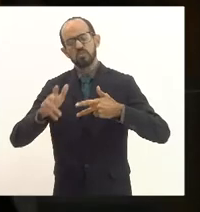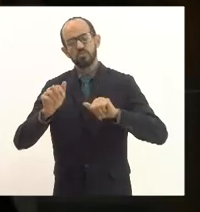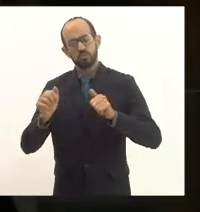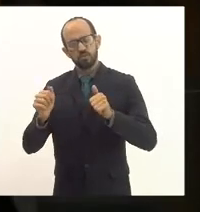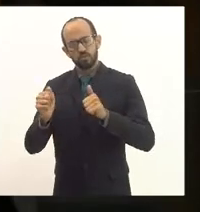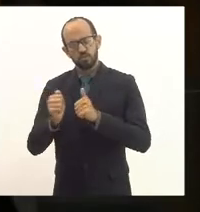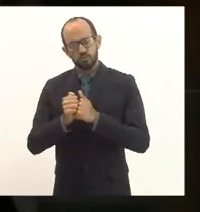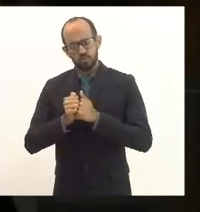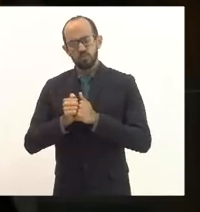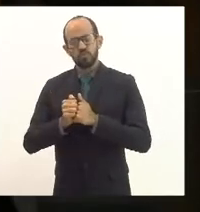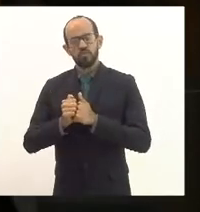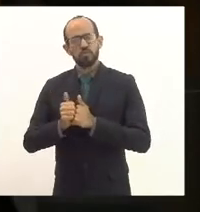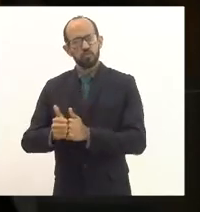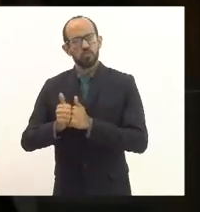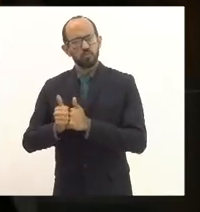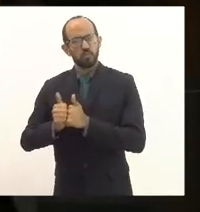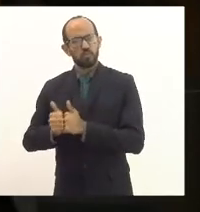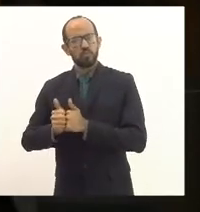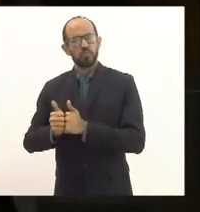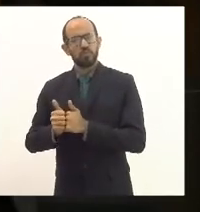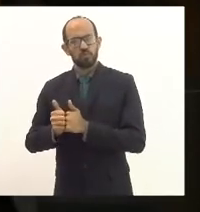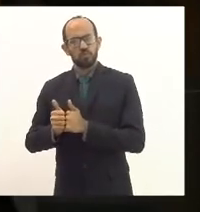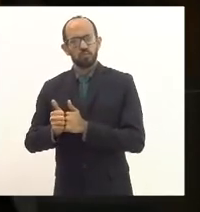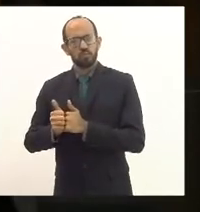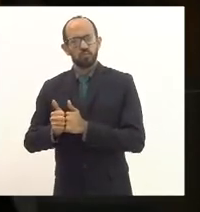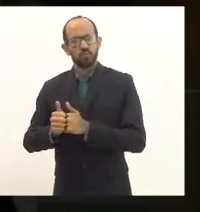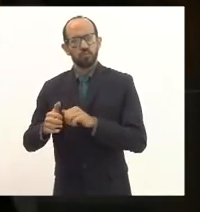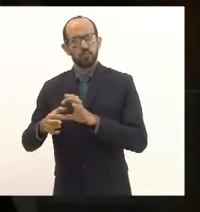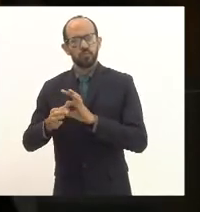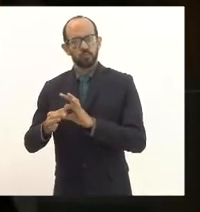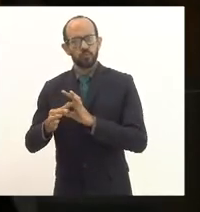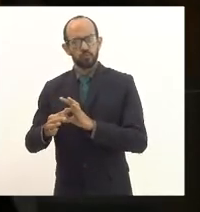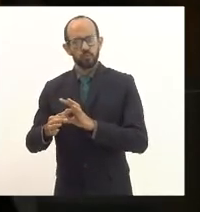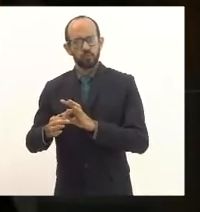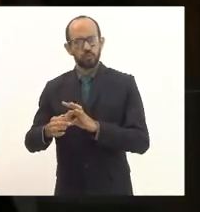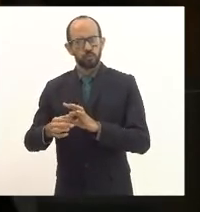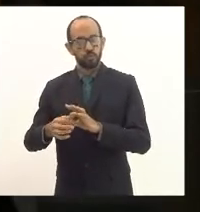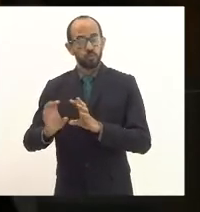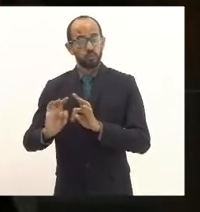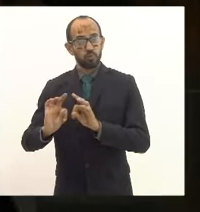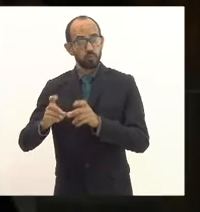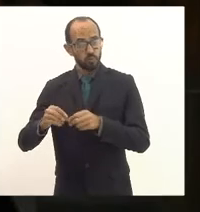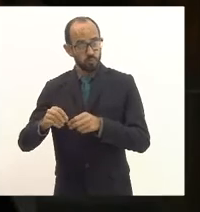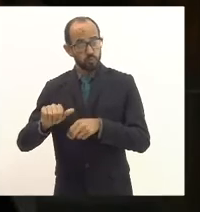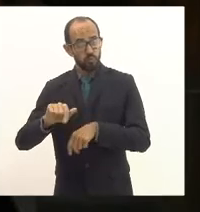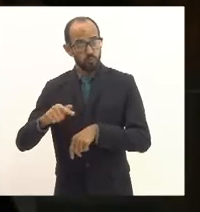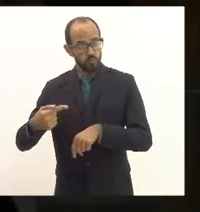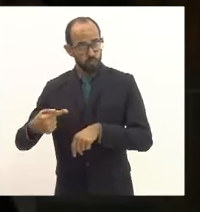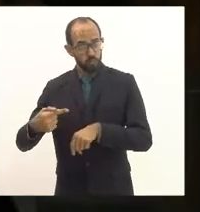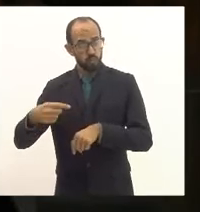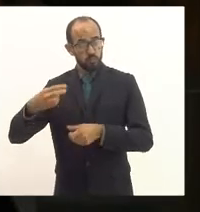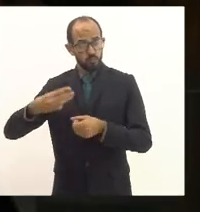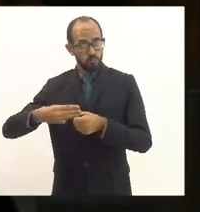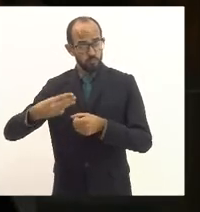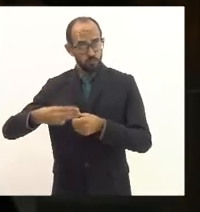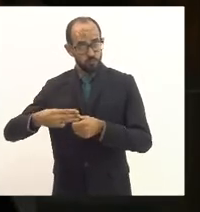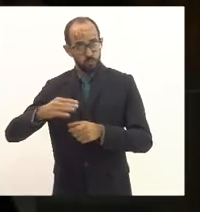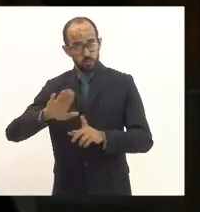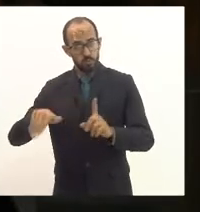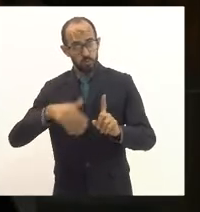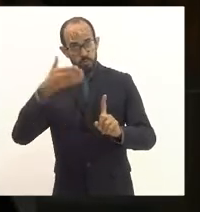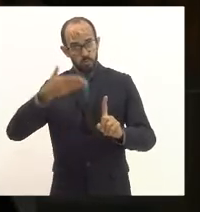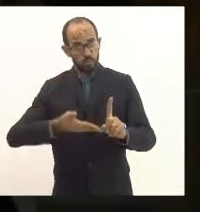nenhum dos 17. E também deve-se a isso, para fazer jus e